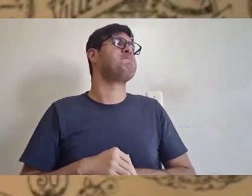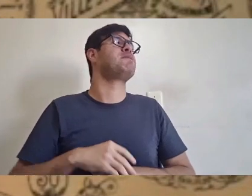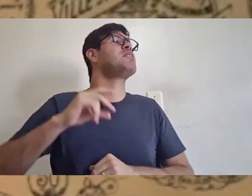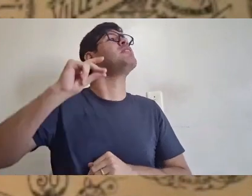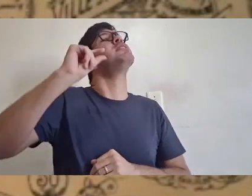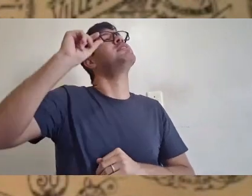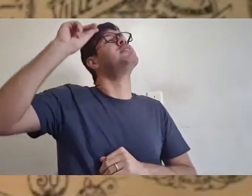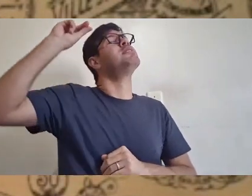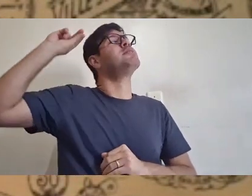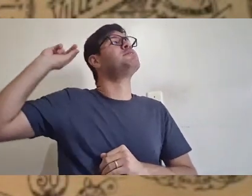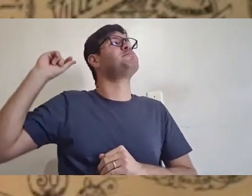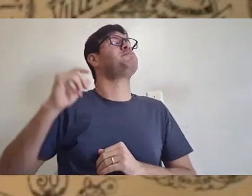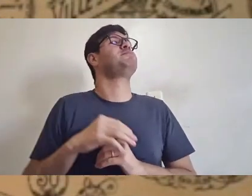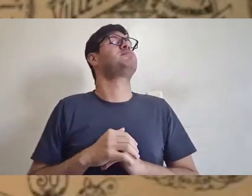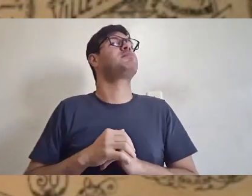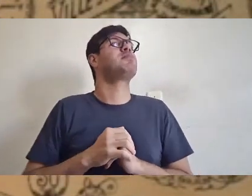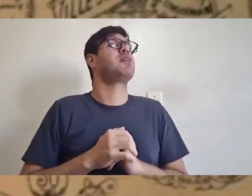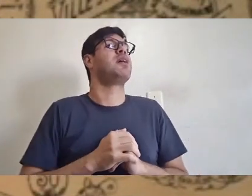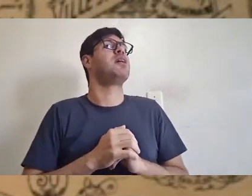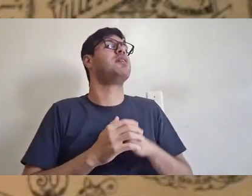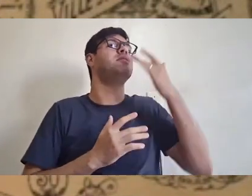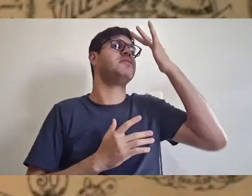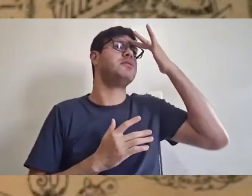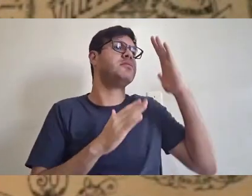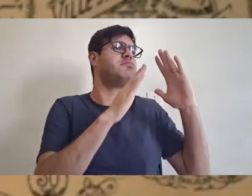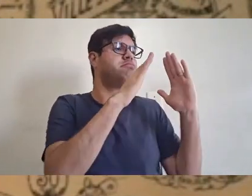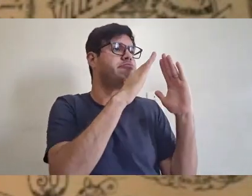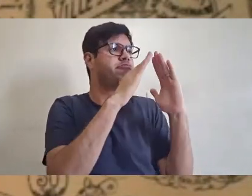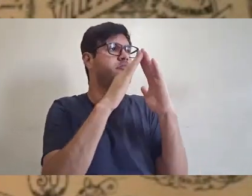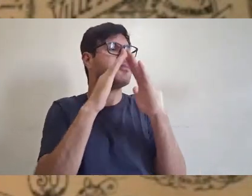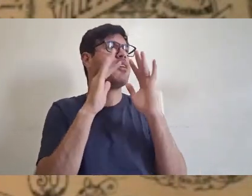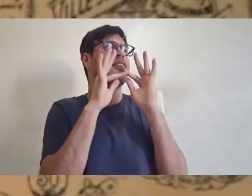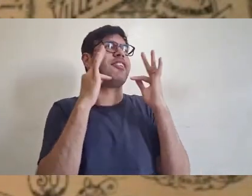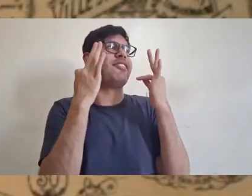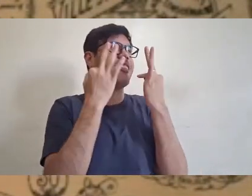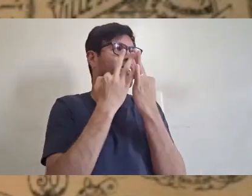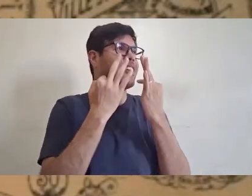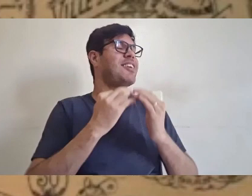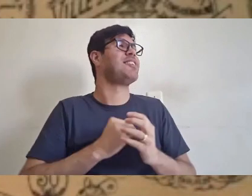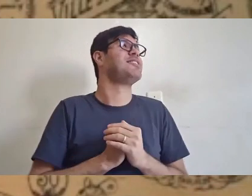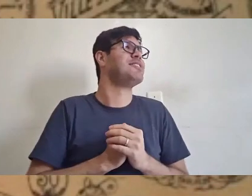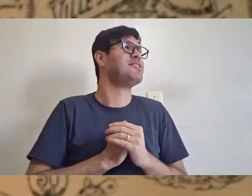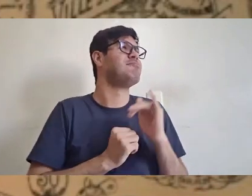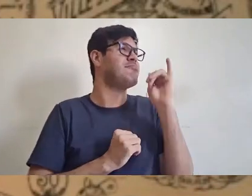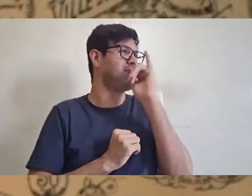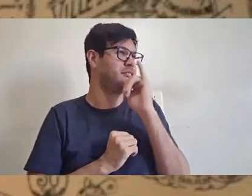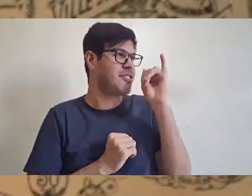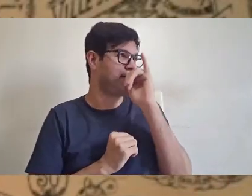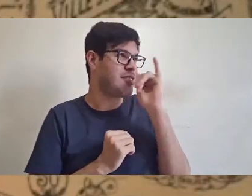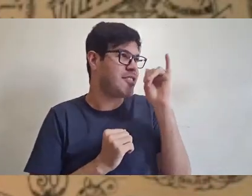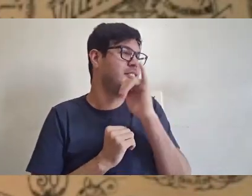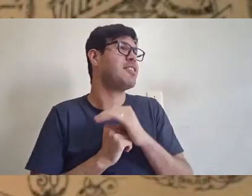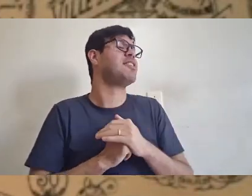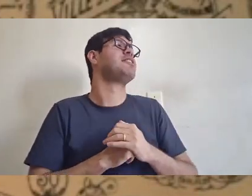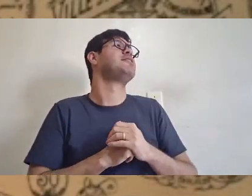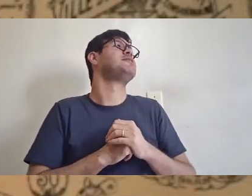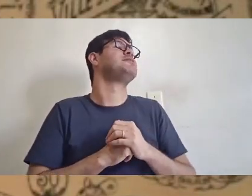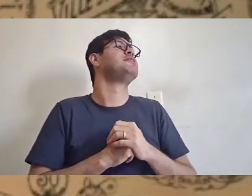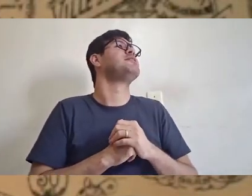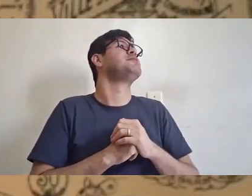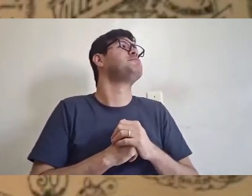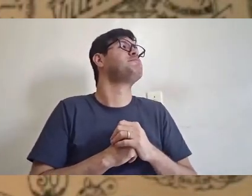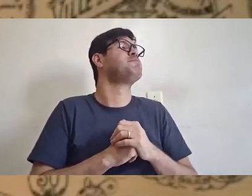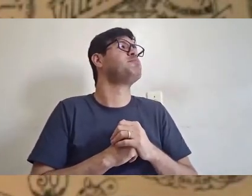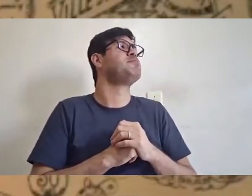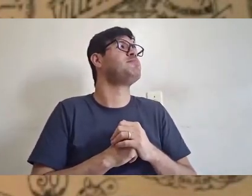Naquela ocasião, né, os proprietários eram da família De Witt, seu Nicolau De Witt, o Ayrton De Witt,